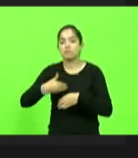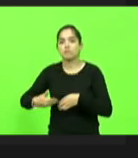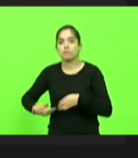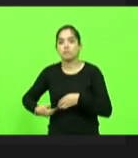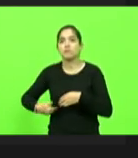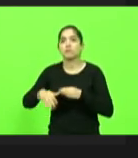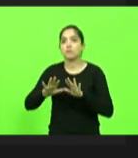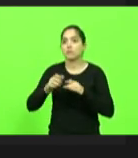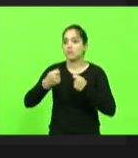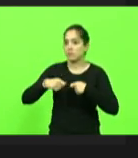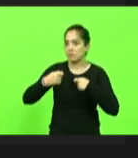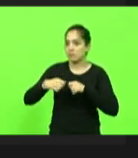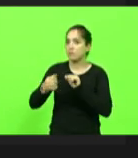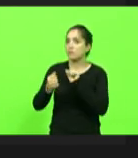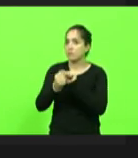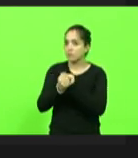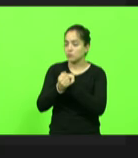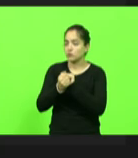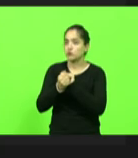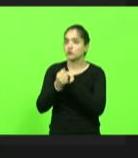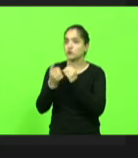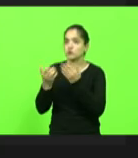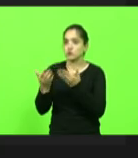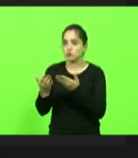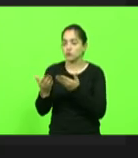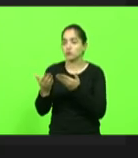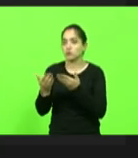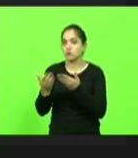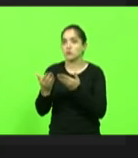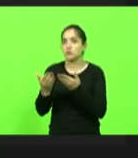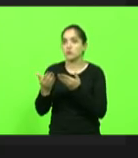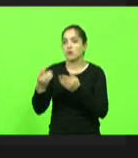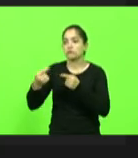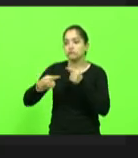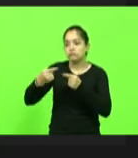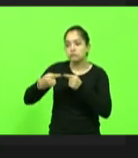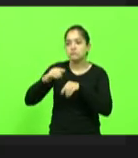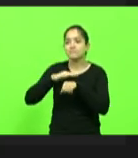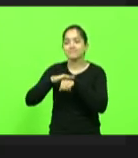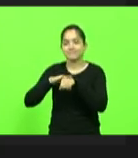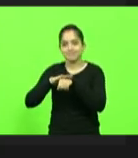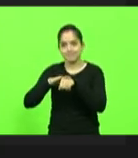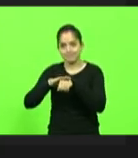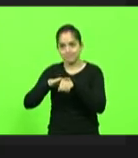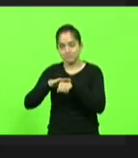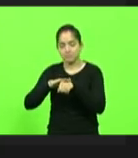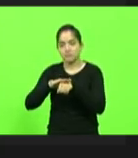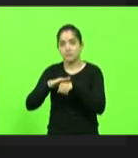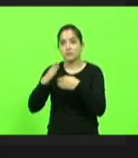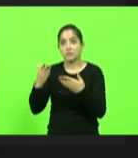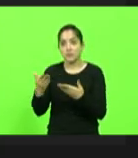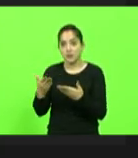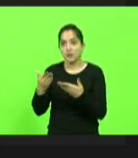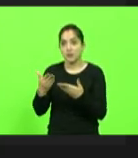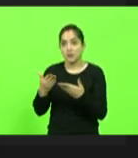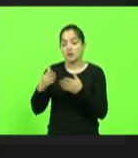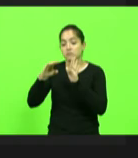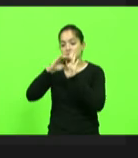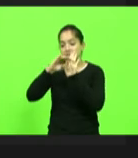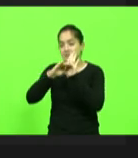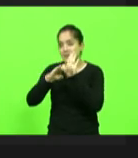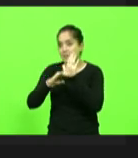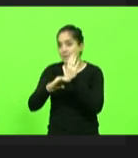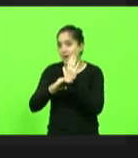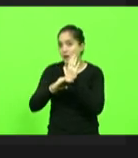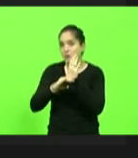nós estaremos juntos também, né, fazendo esse diálogo internamente no governo para levar esta pauta, que não é uma